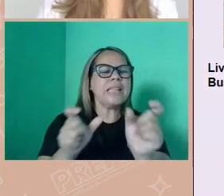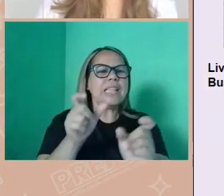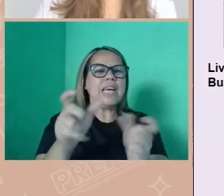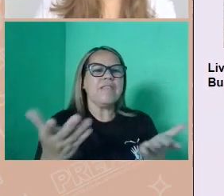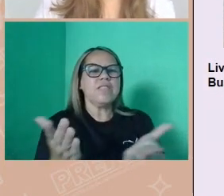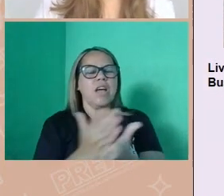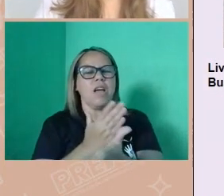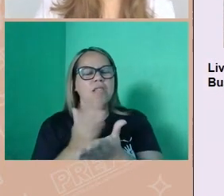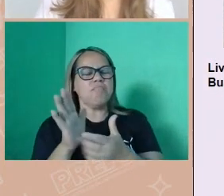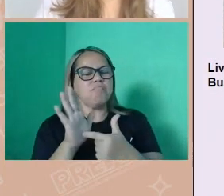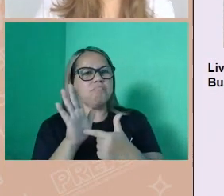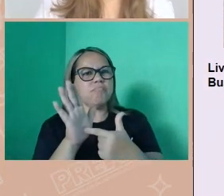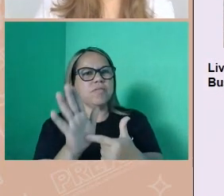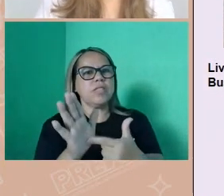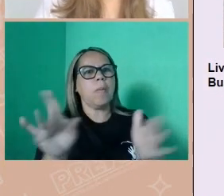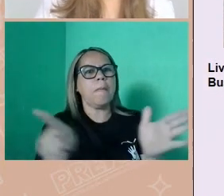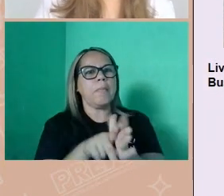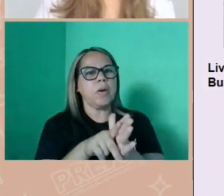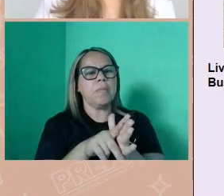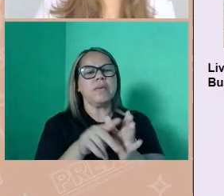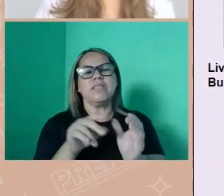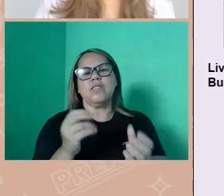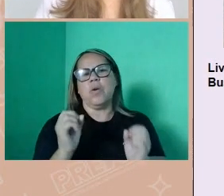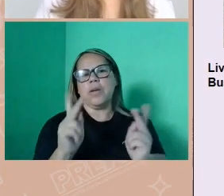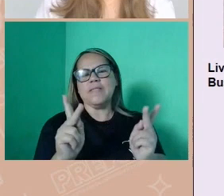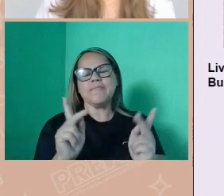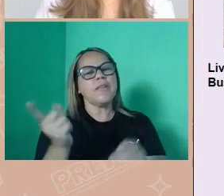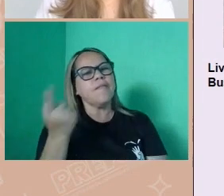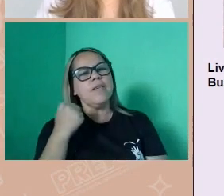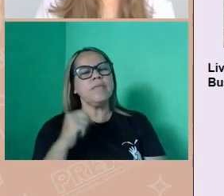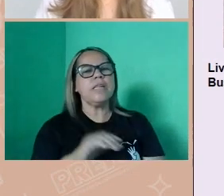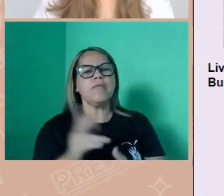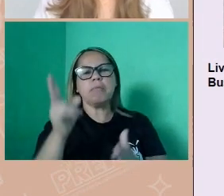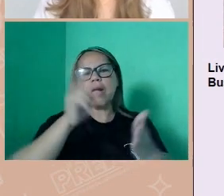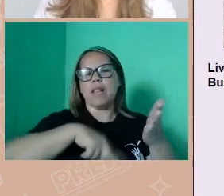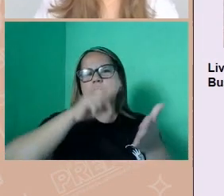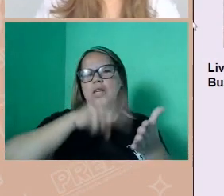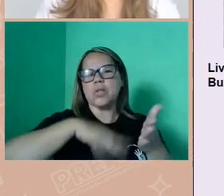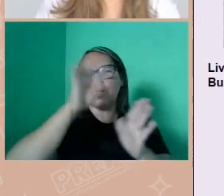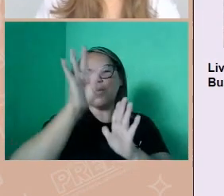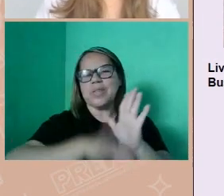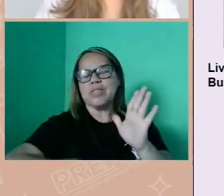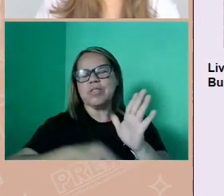expressões que são específicas tá bom então vamos lá vamos para a leitura do texto